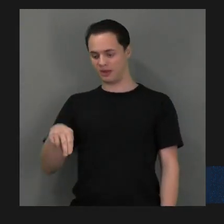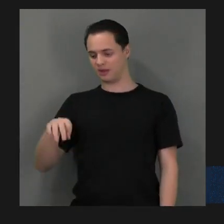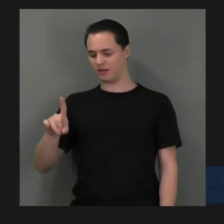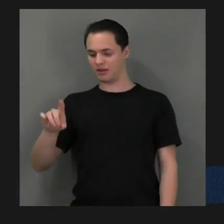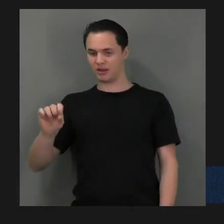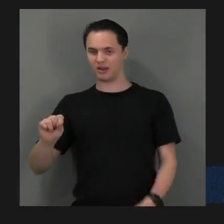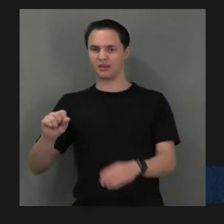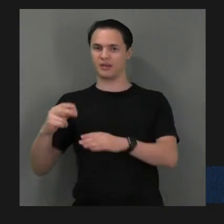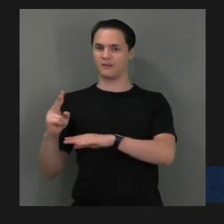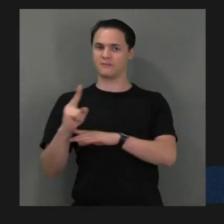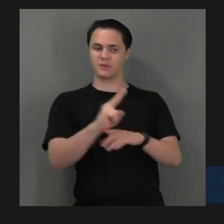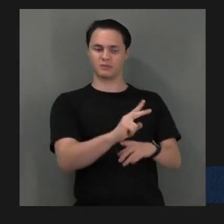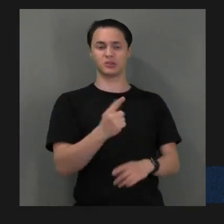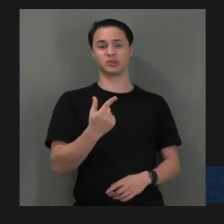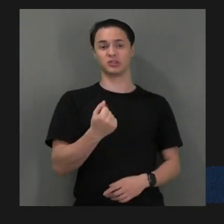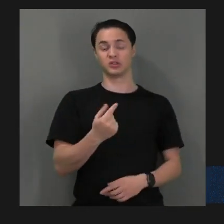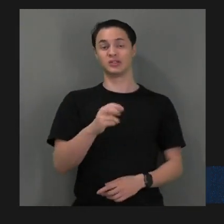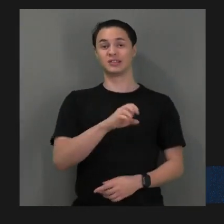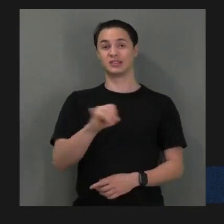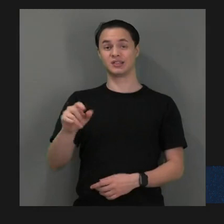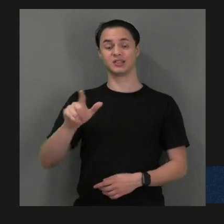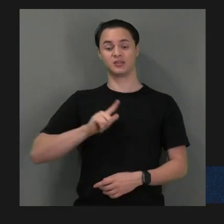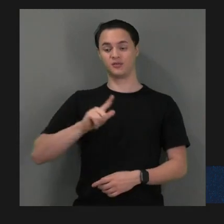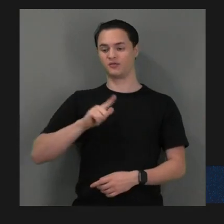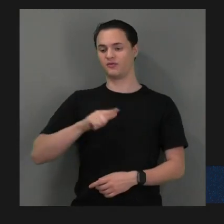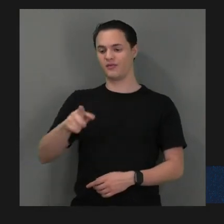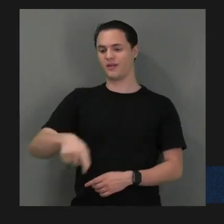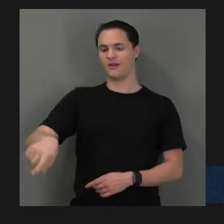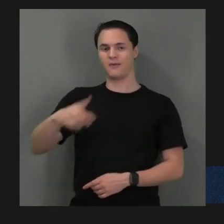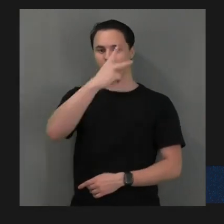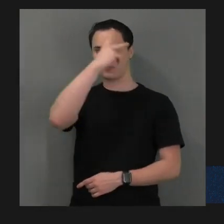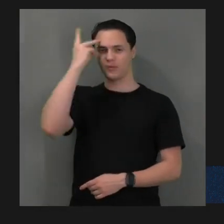natureza, enquanto existirem famílias